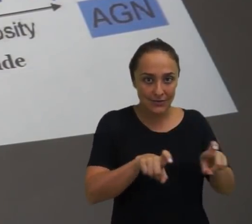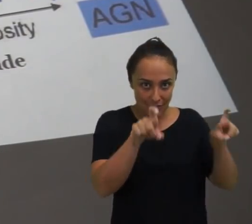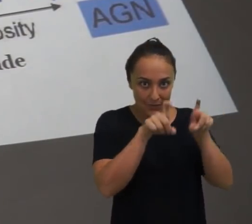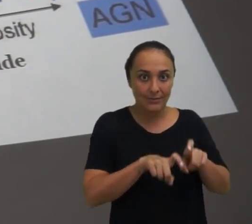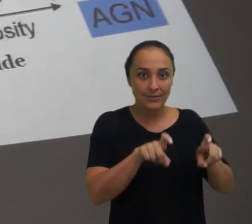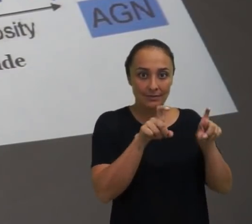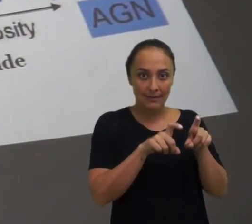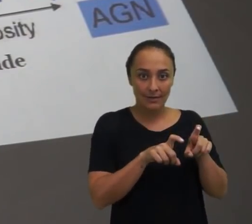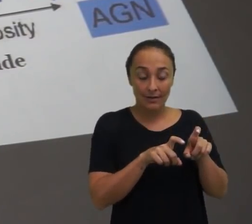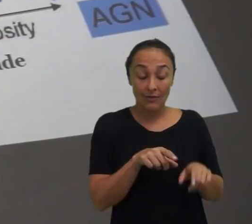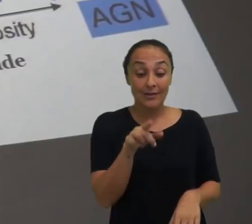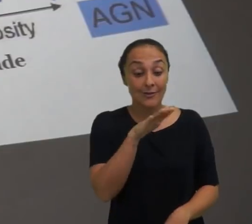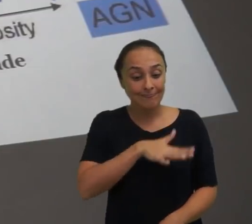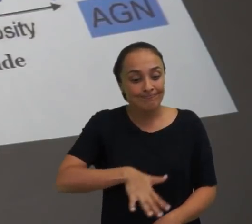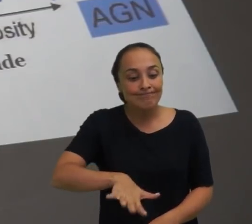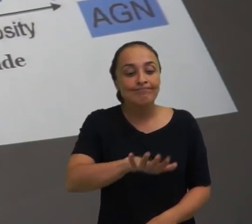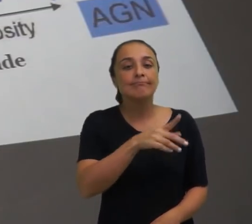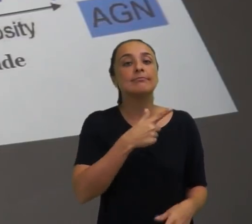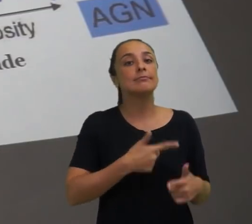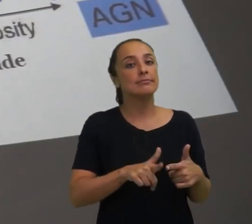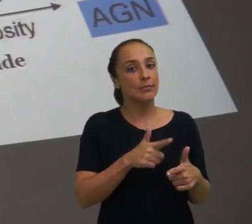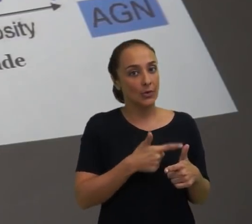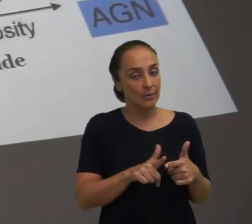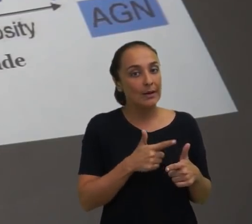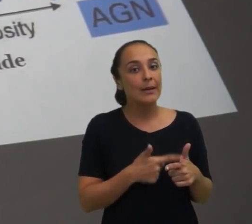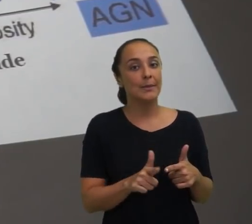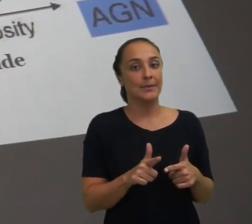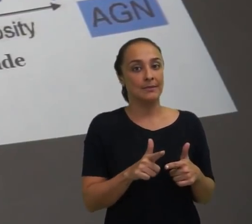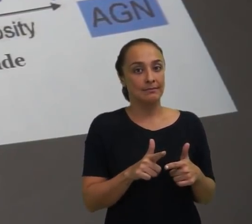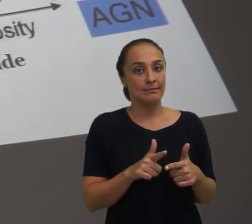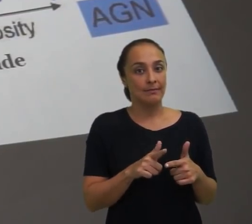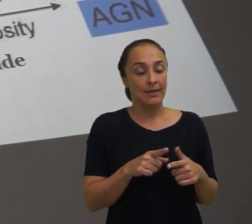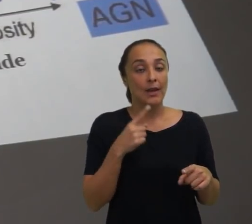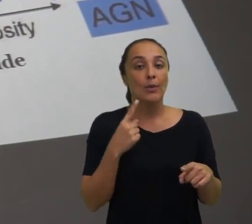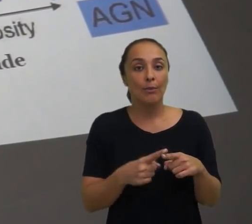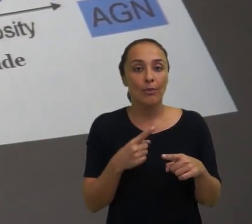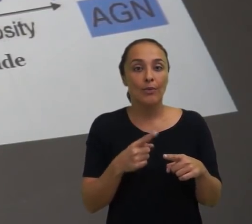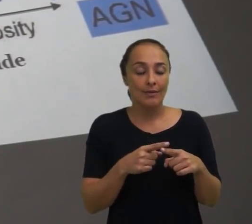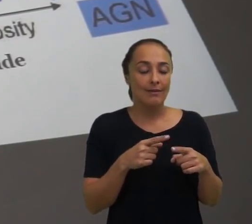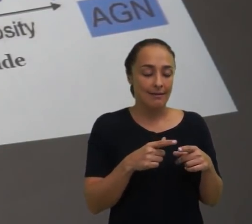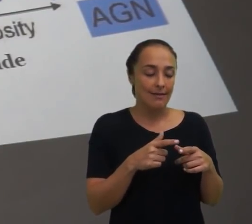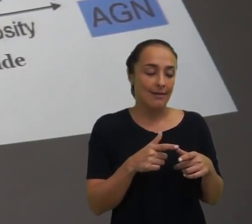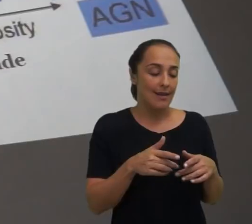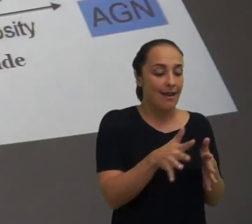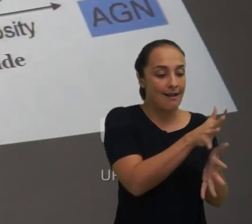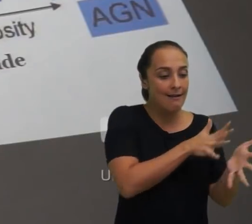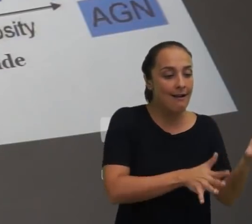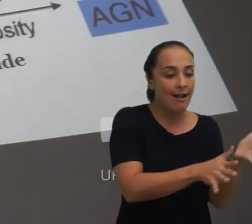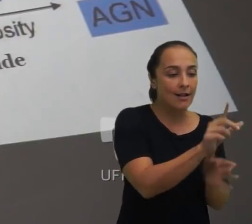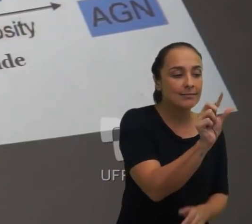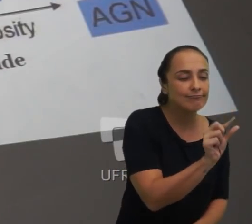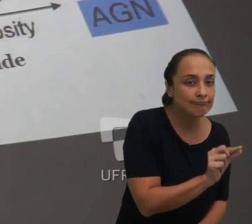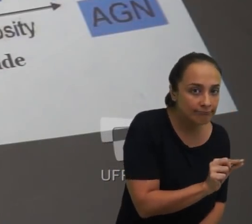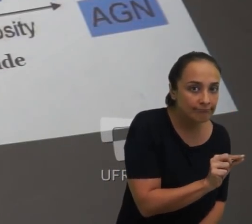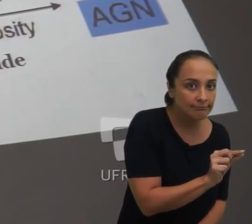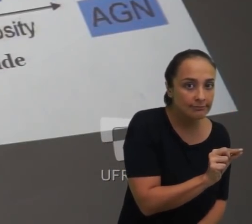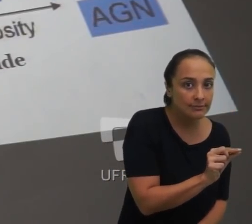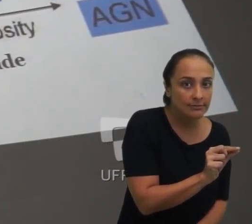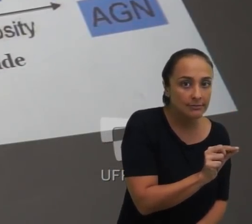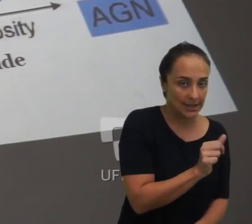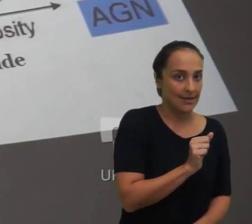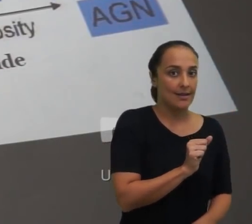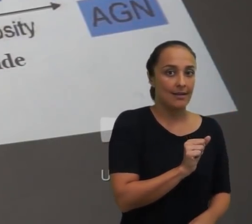observa na realidade, e mais galáxias de alta massa, mais do que a gente observa na realidade. Isso aqui eu não vou entrar em